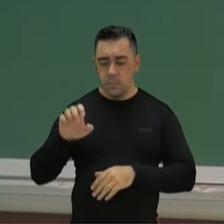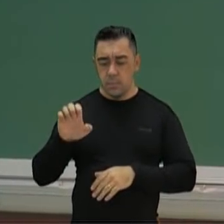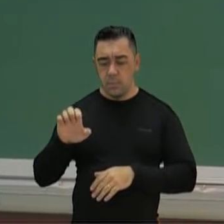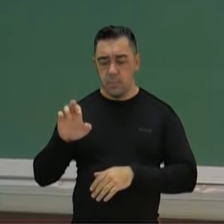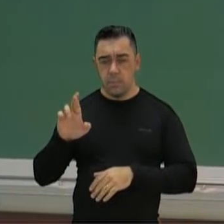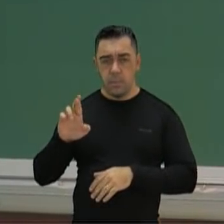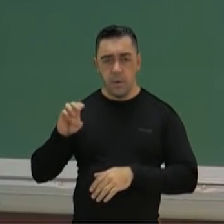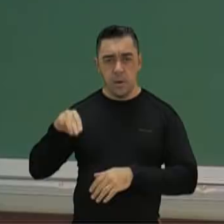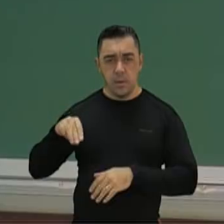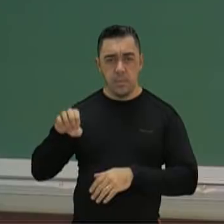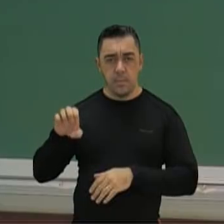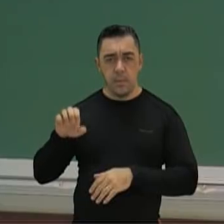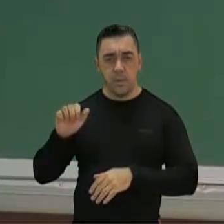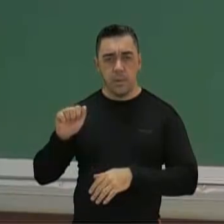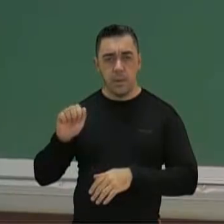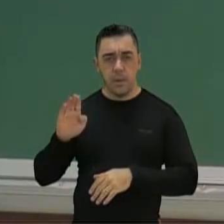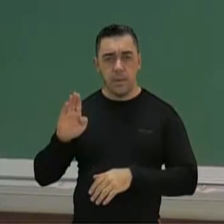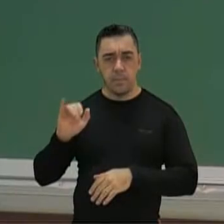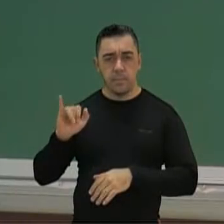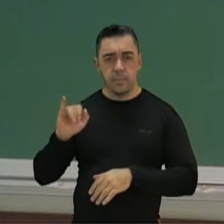permeabilidade seletiva.